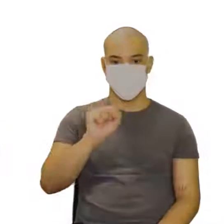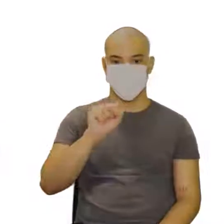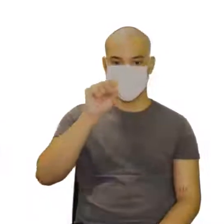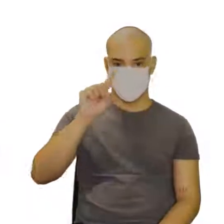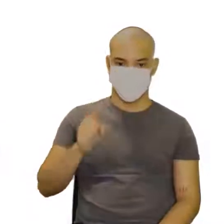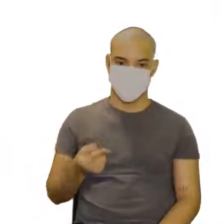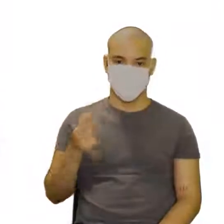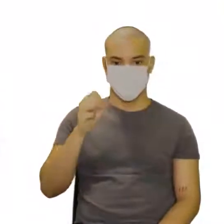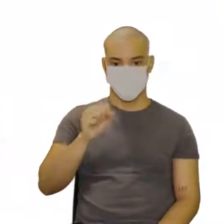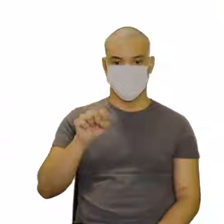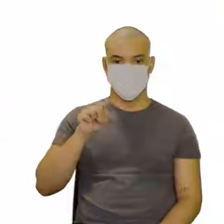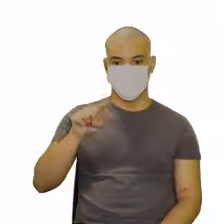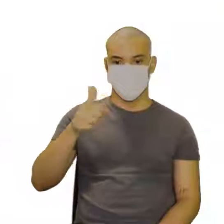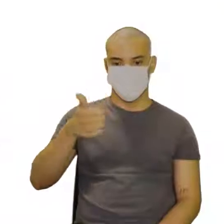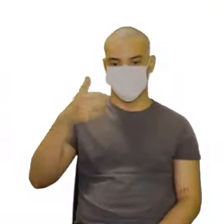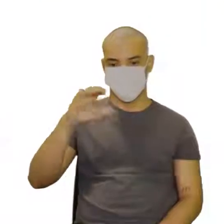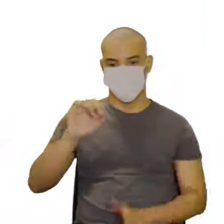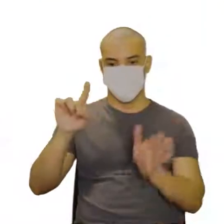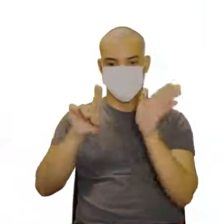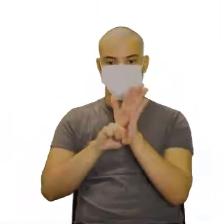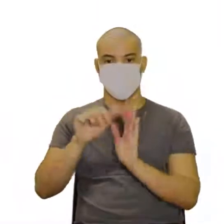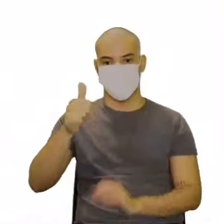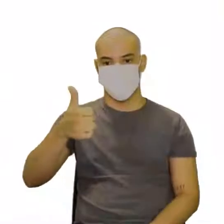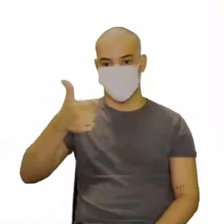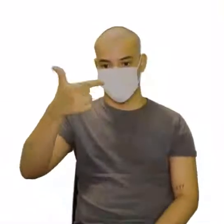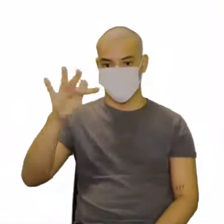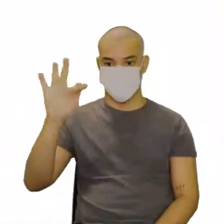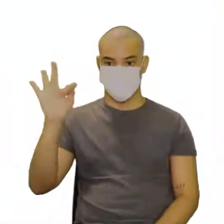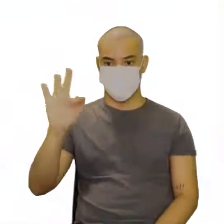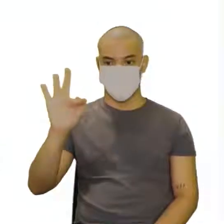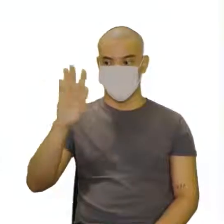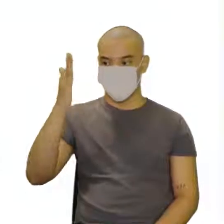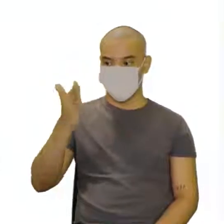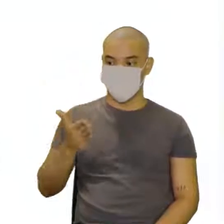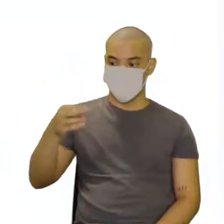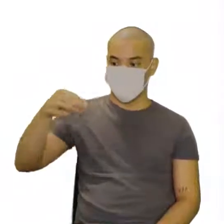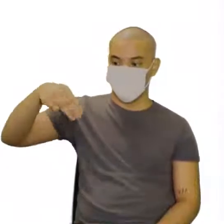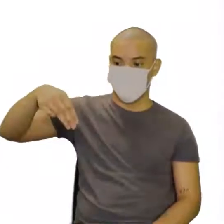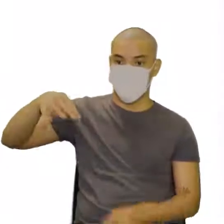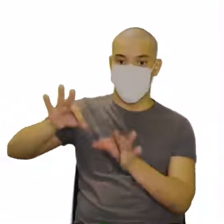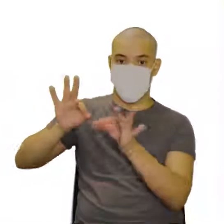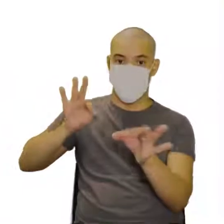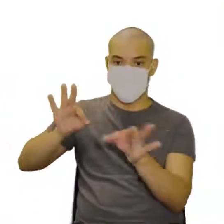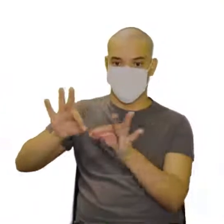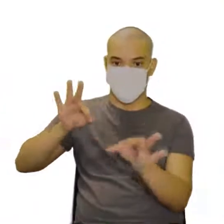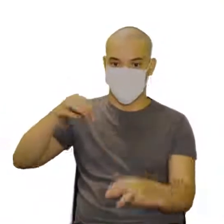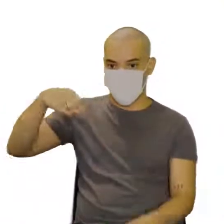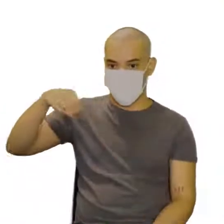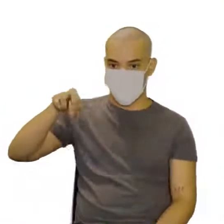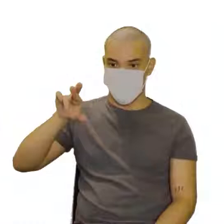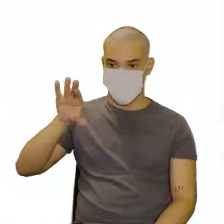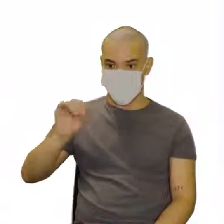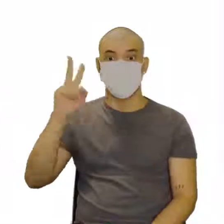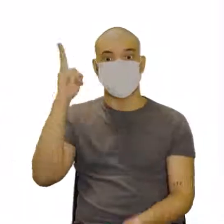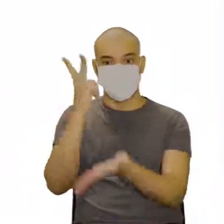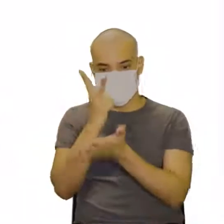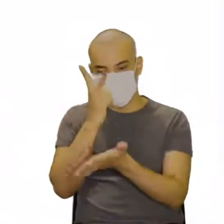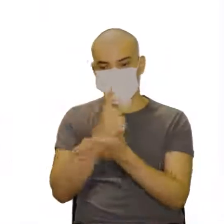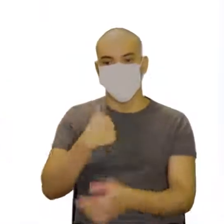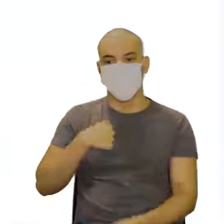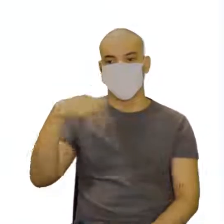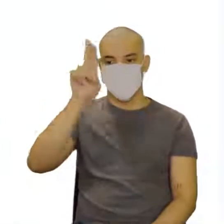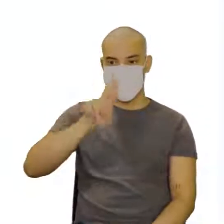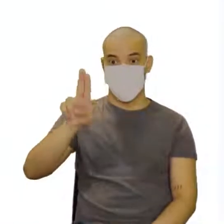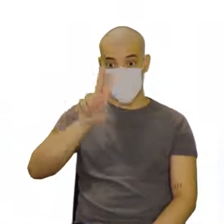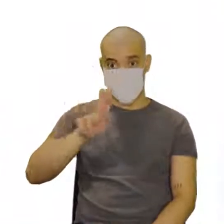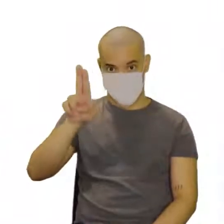8,8 vezes 10 a menos 12 Faraday por metro, ok? Então, toda vez que nós formos